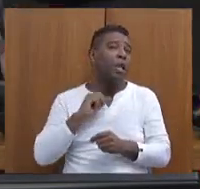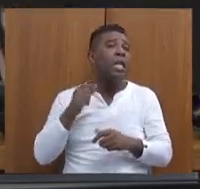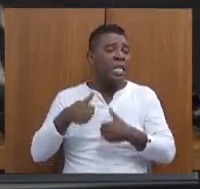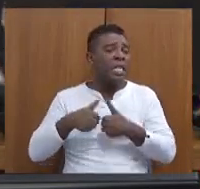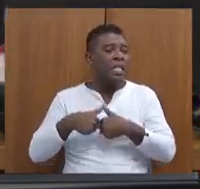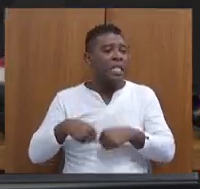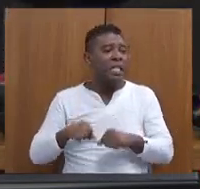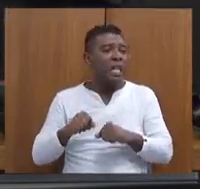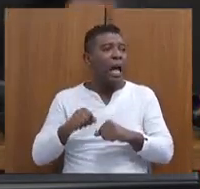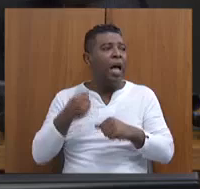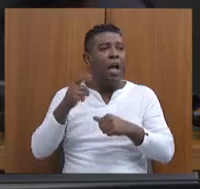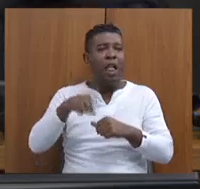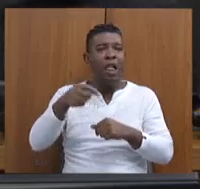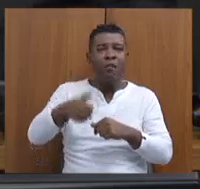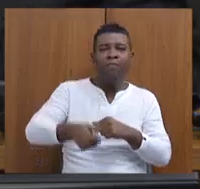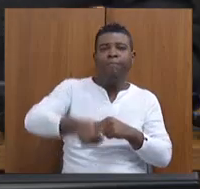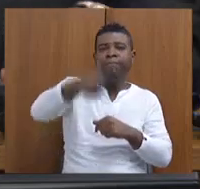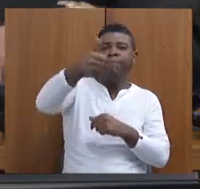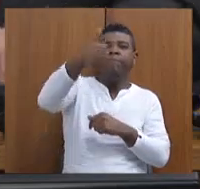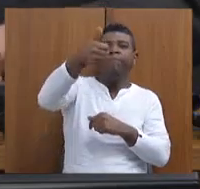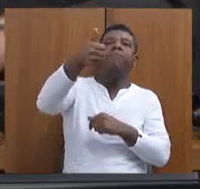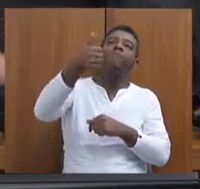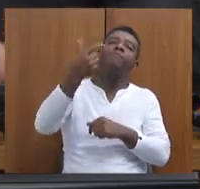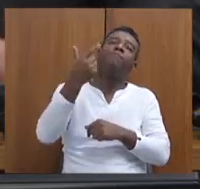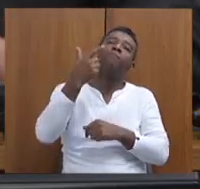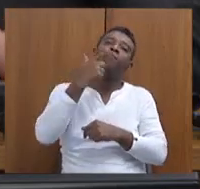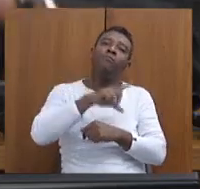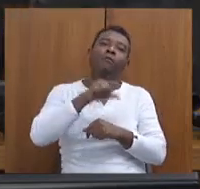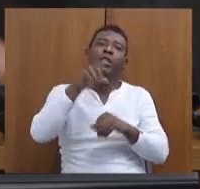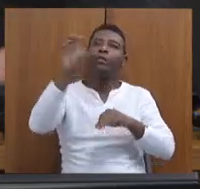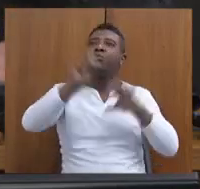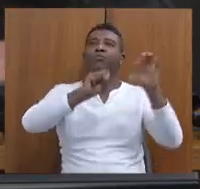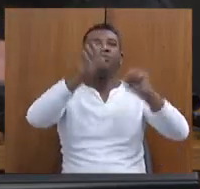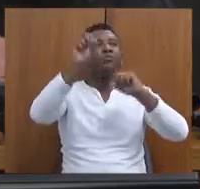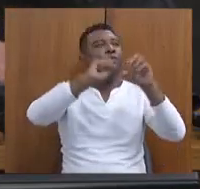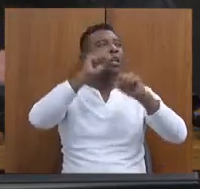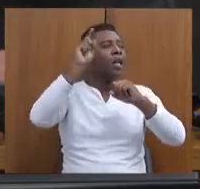do Brasil na questão de atração de emprego